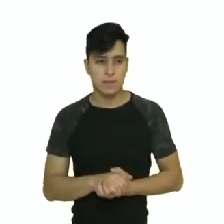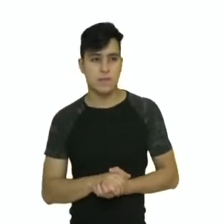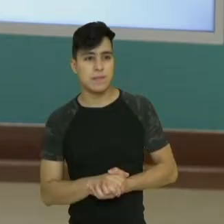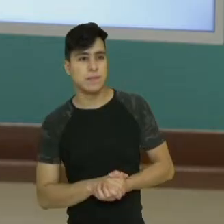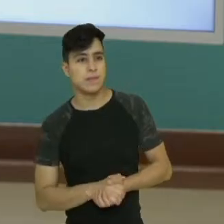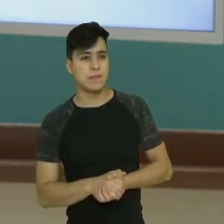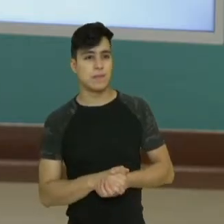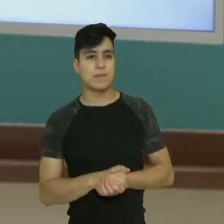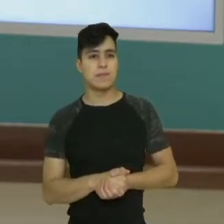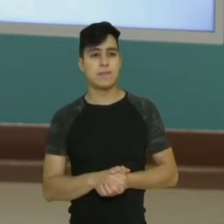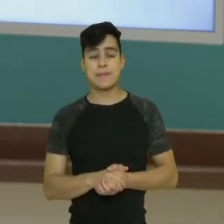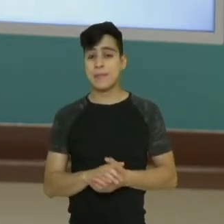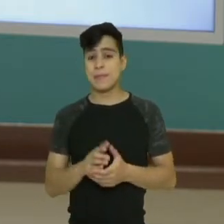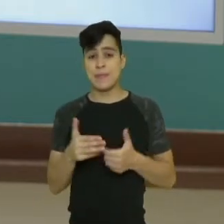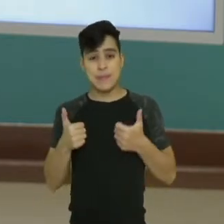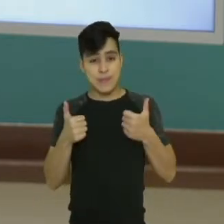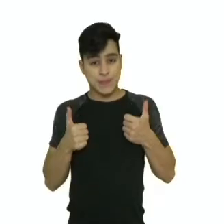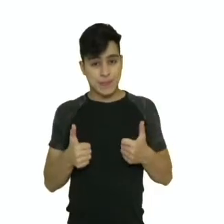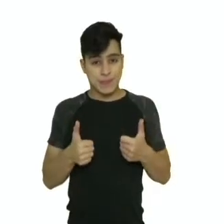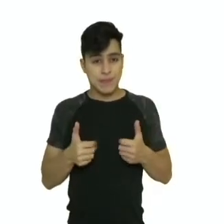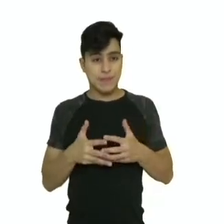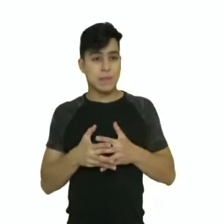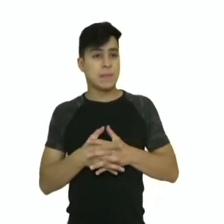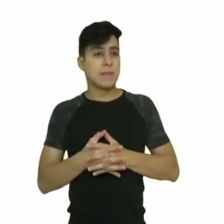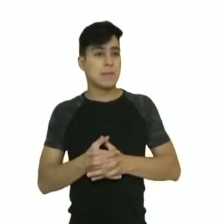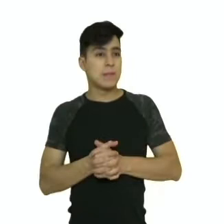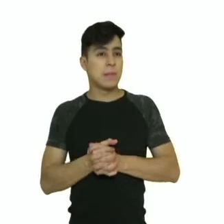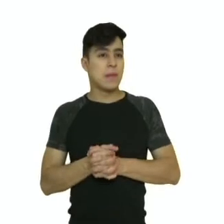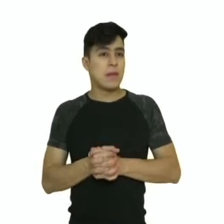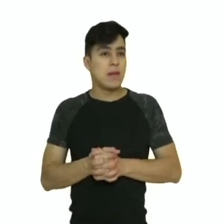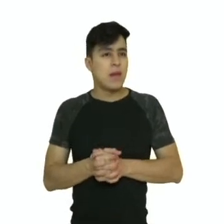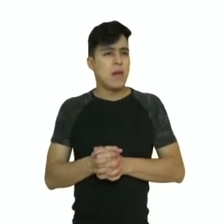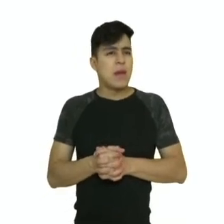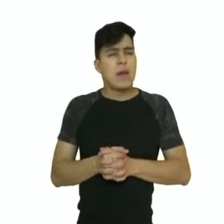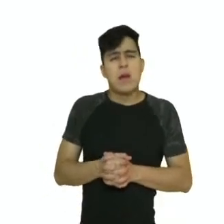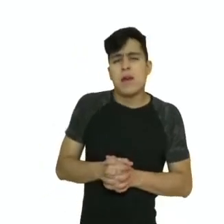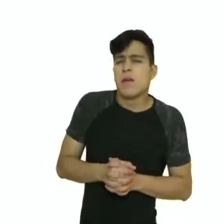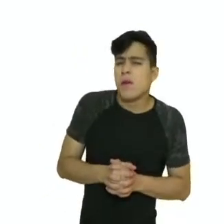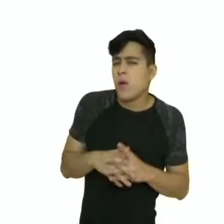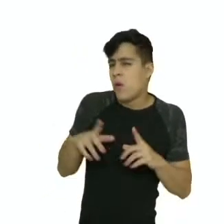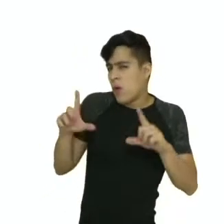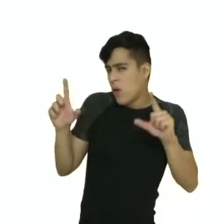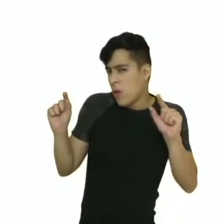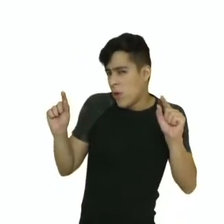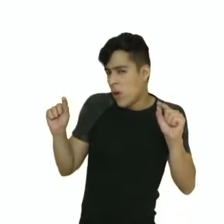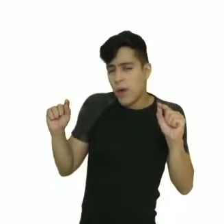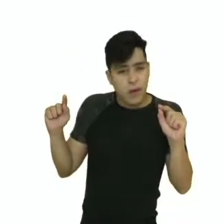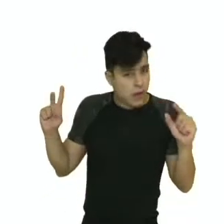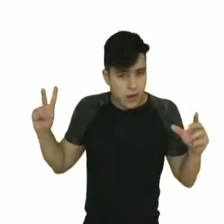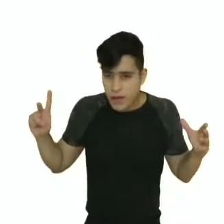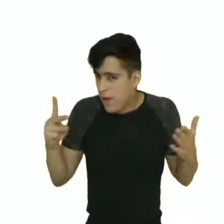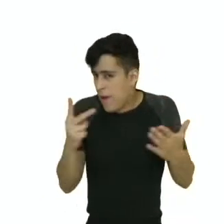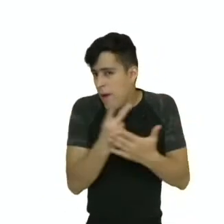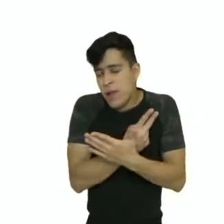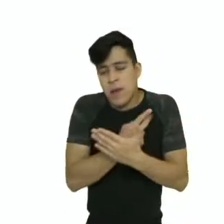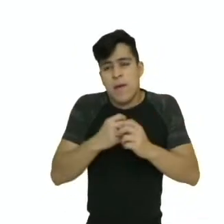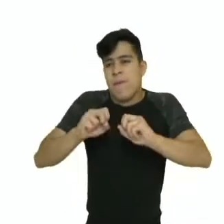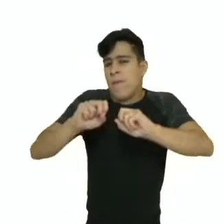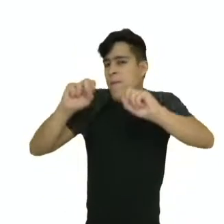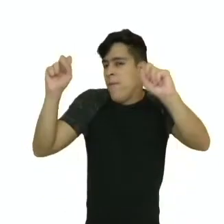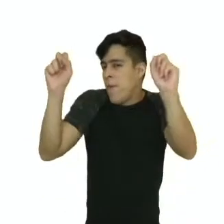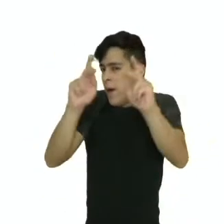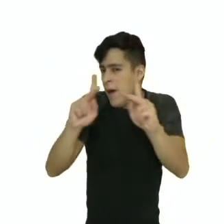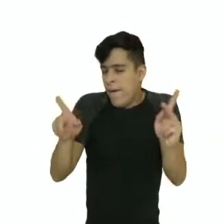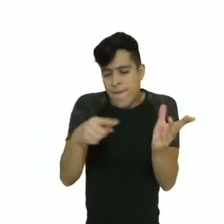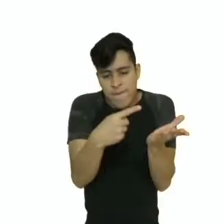aí. Muito bem? E aqui temos, olha só, em alguns casos isso não ocorre de forma pacífica, esses conflitos e tensões